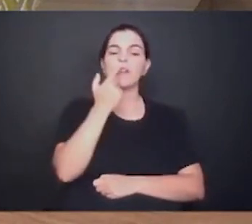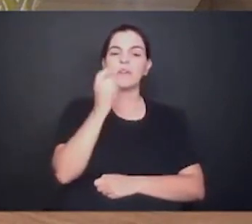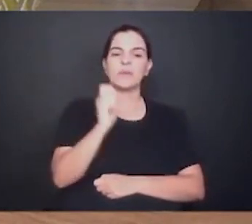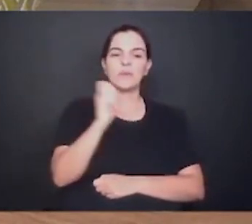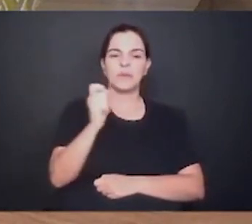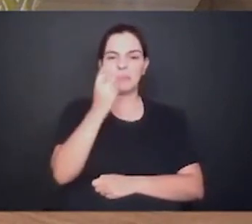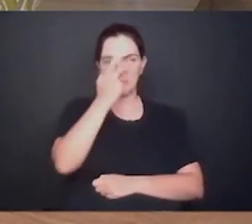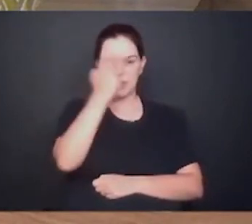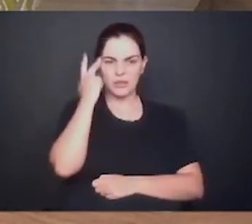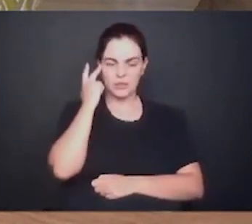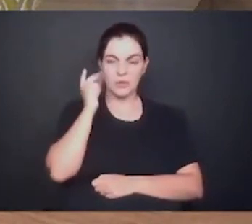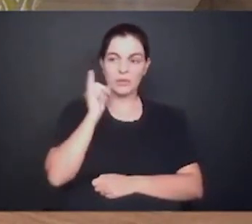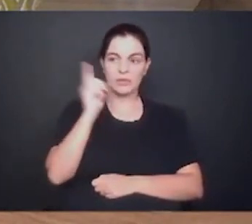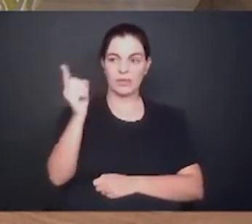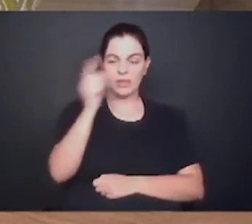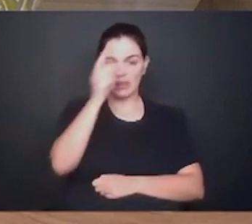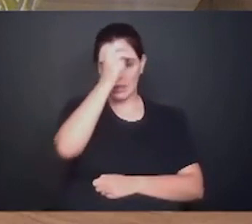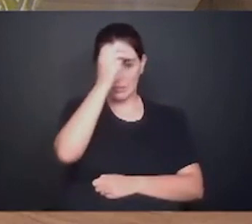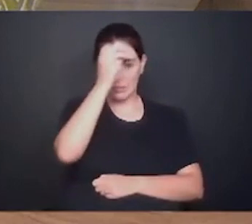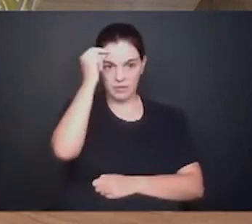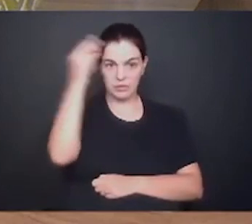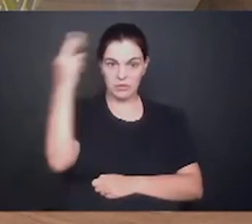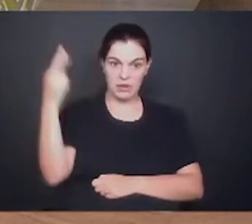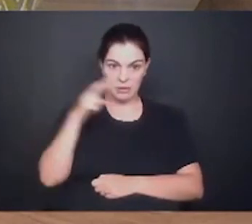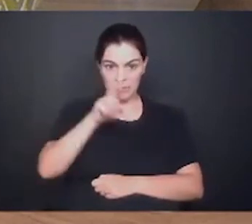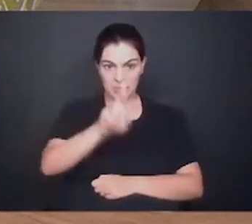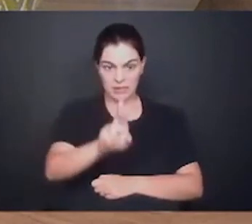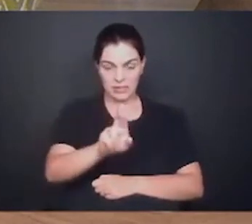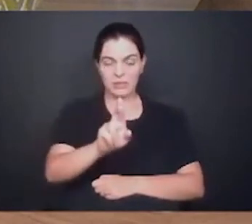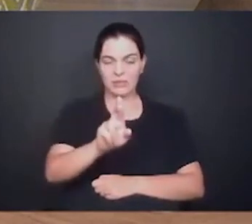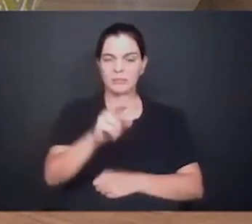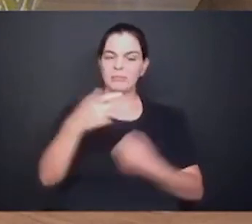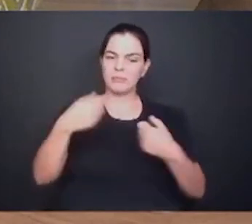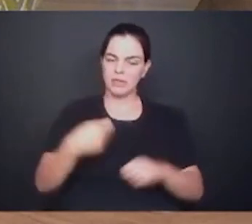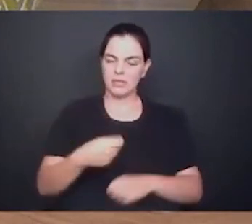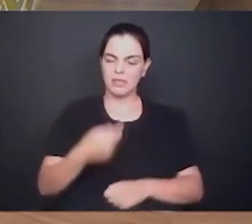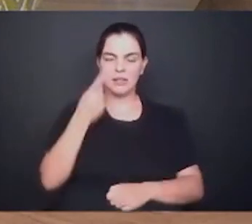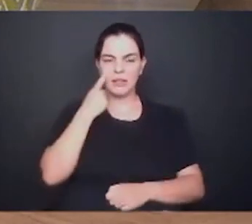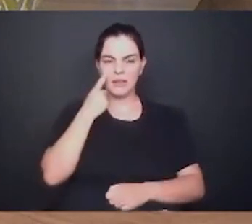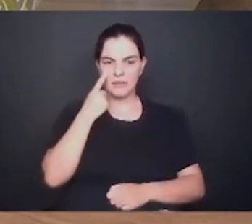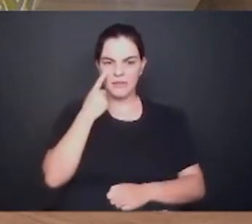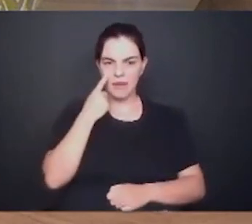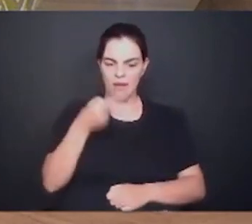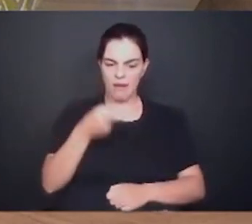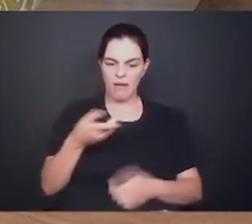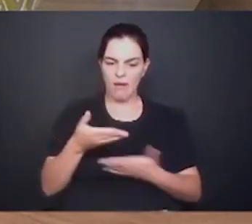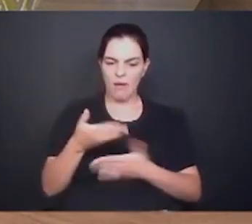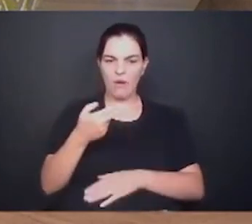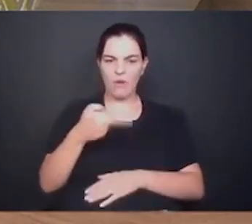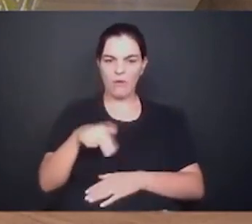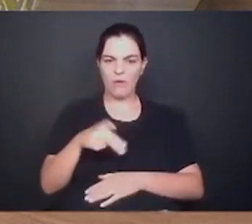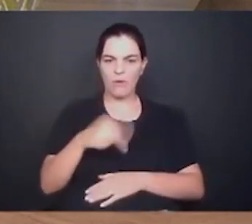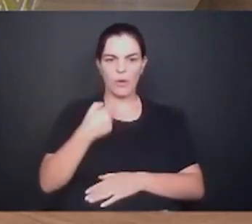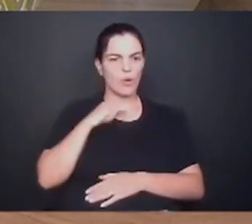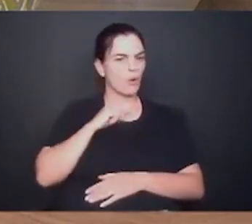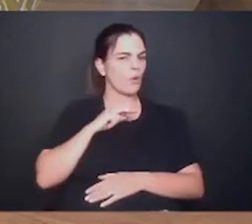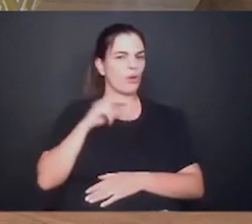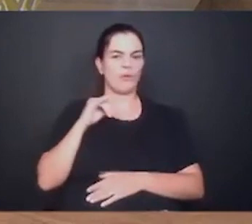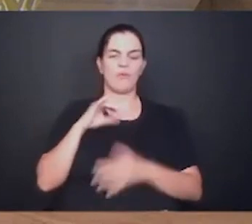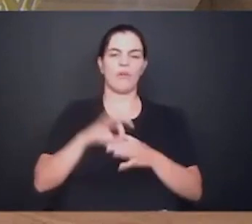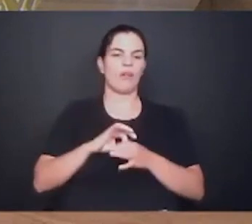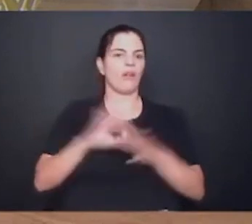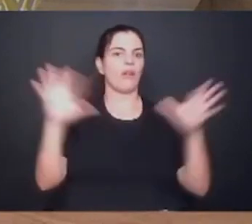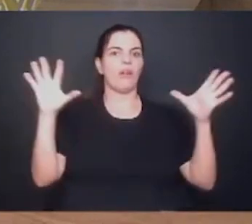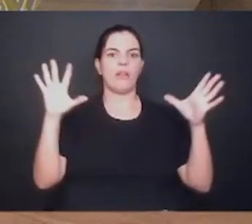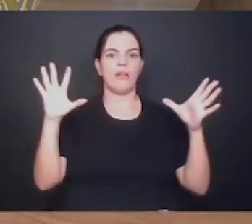prefeitura que precisam rever essa ótica que foi aplicada nesse novembro. Nós não iremos mais permitir históricos apagamentos.